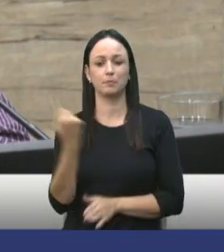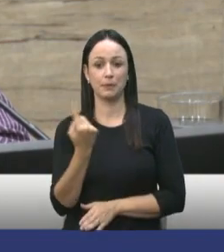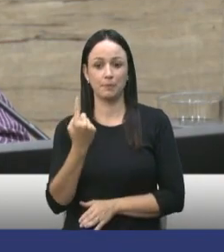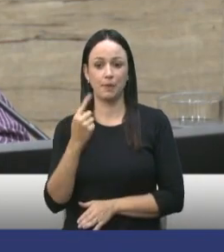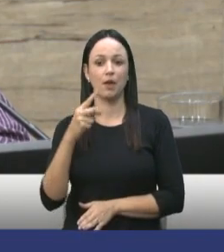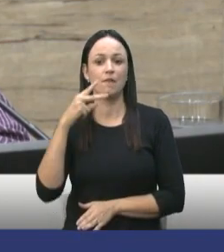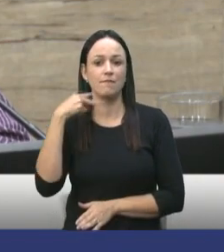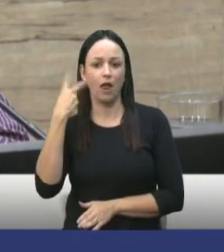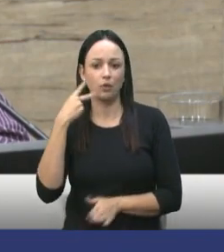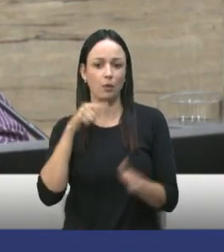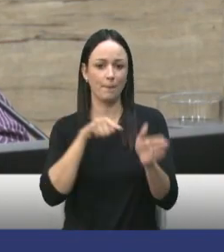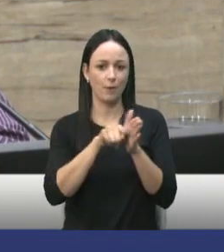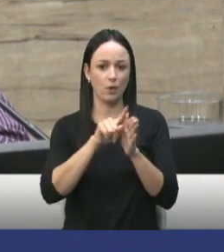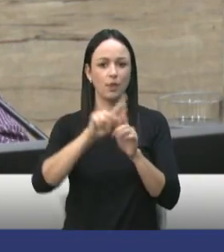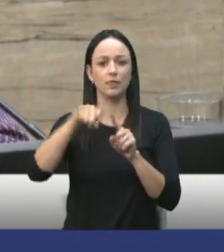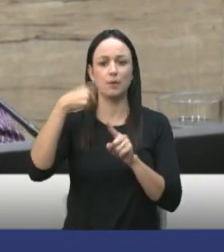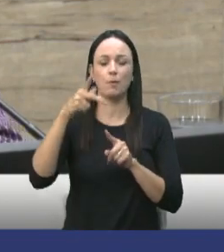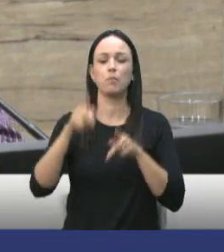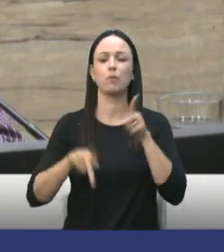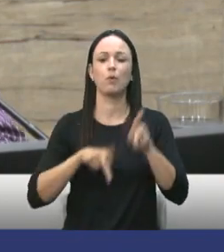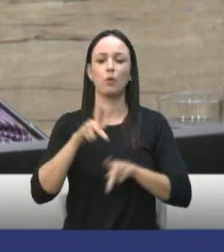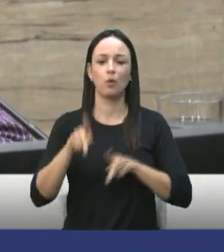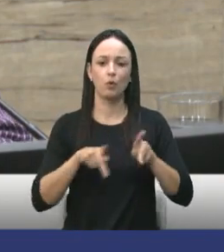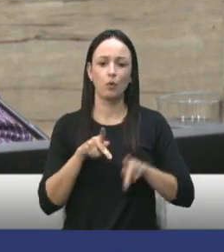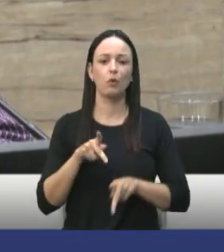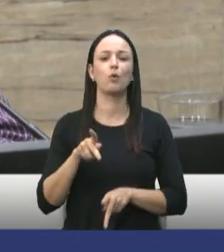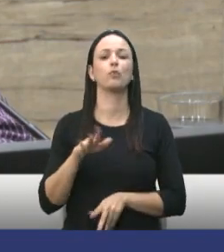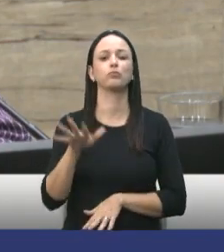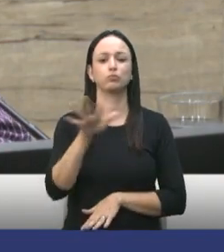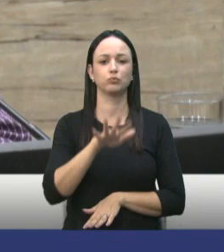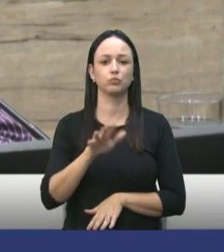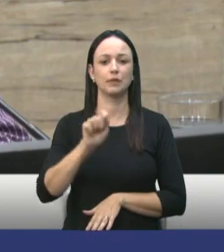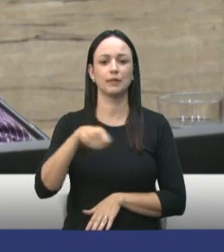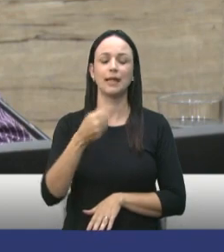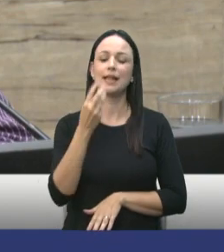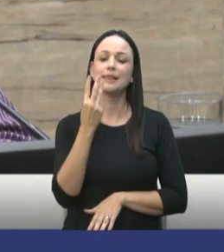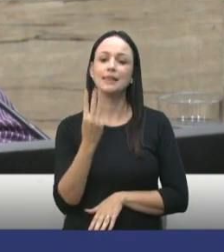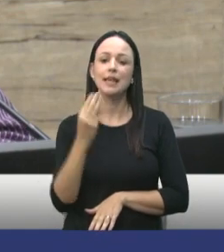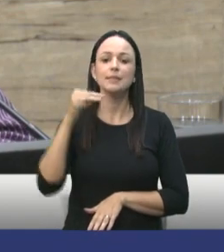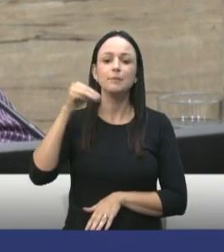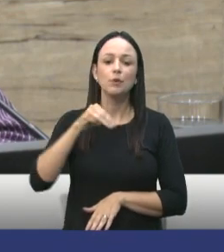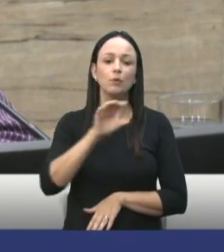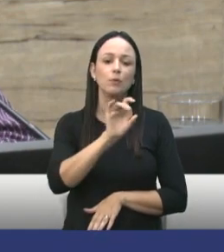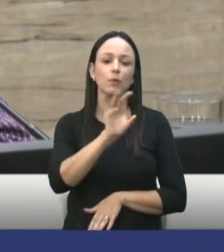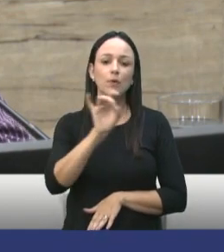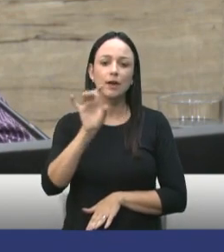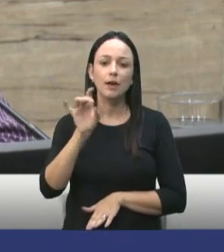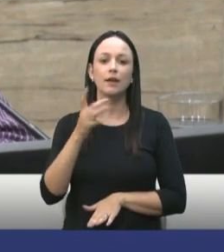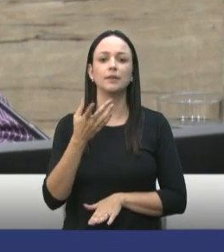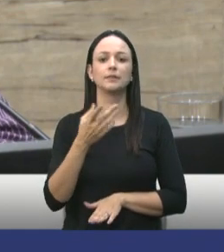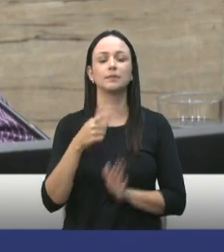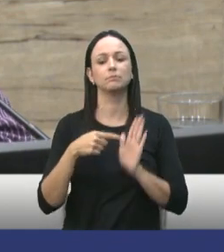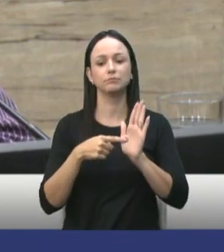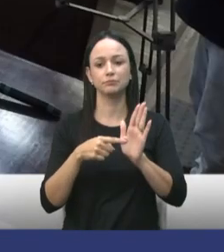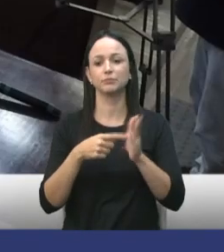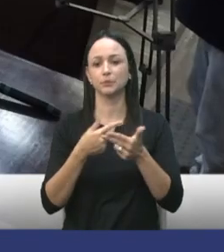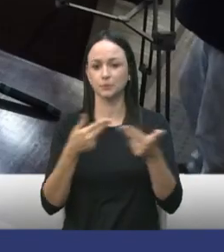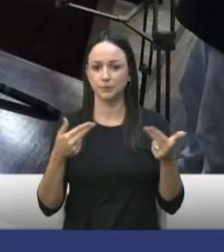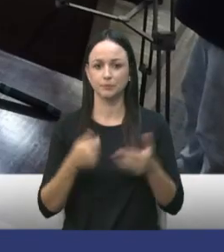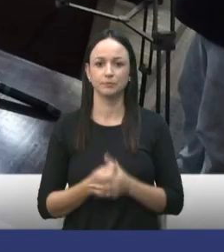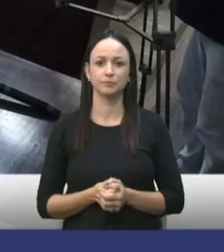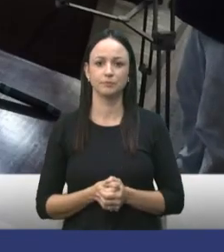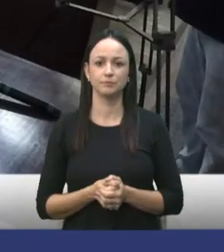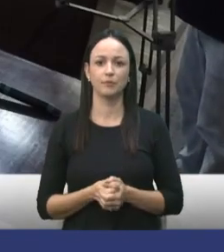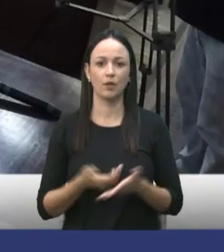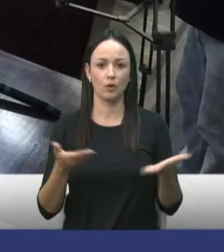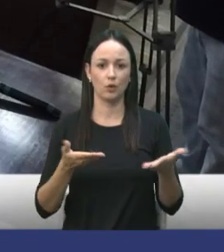vereadores e depois à população em geral, onde a gente vai conceder 3 minutos para ser feito a apresentação. Então, com vocês aí